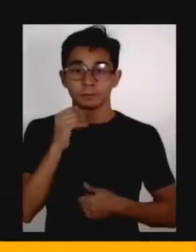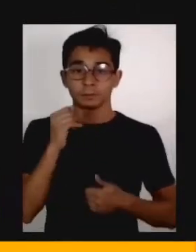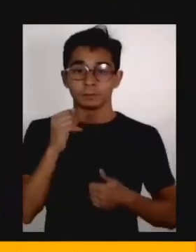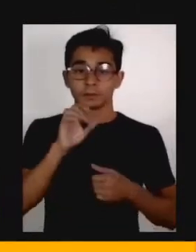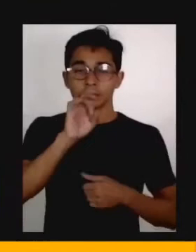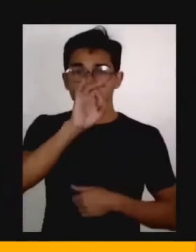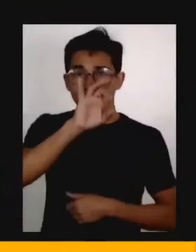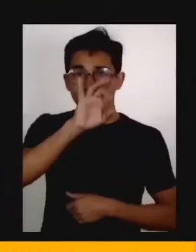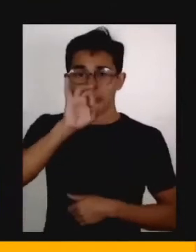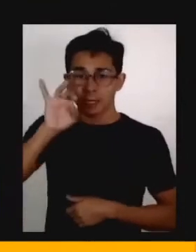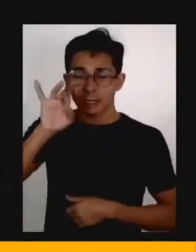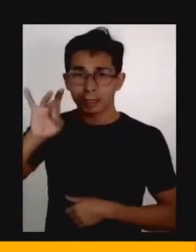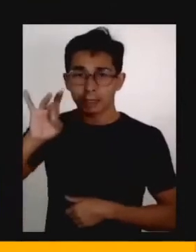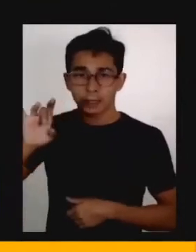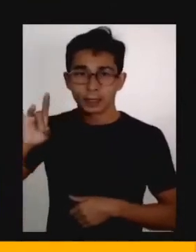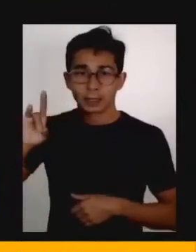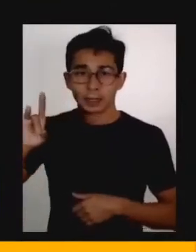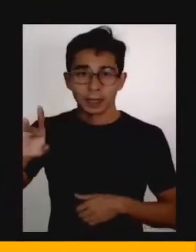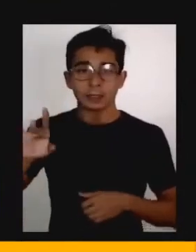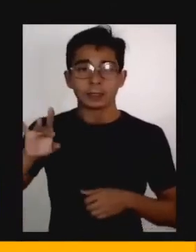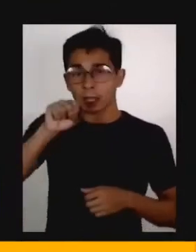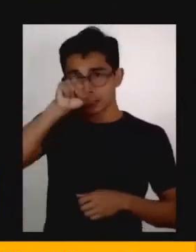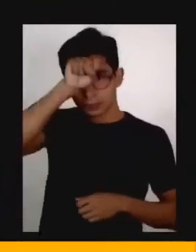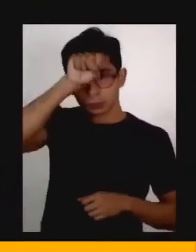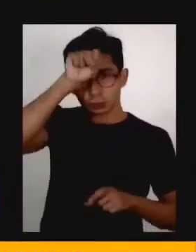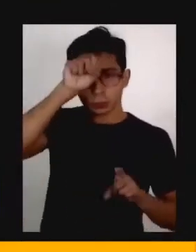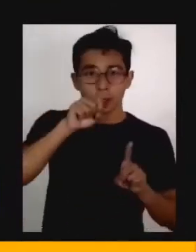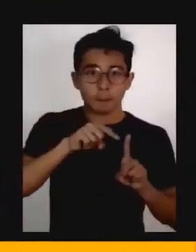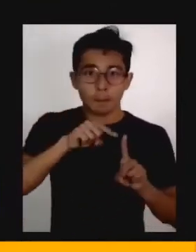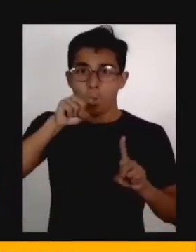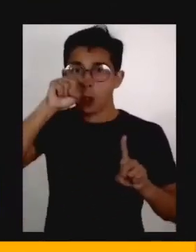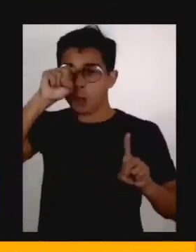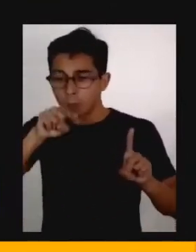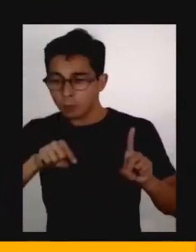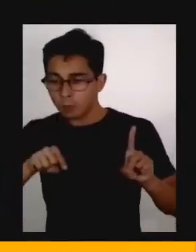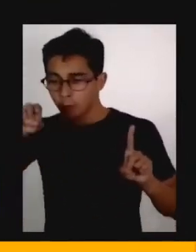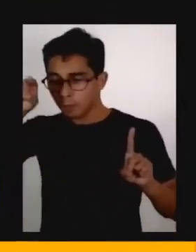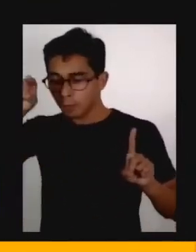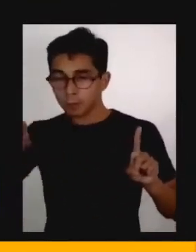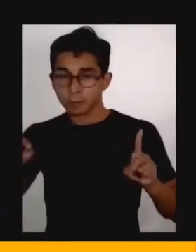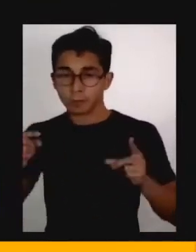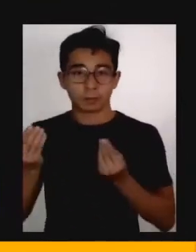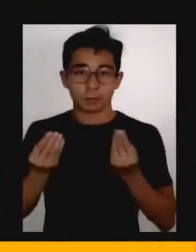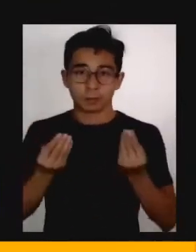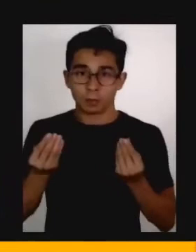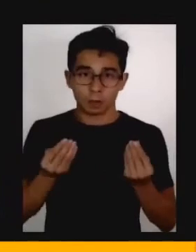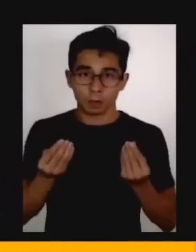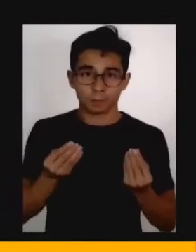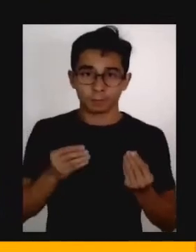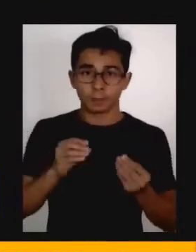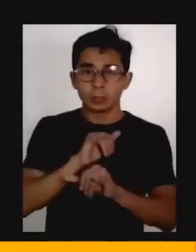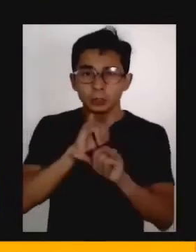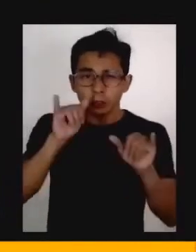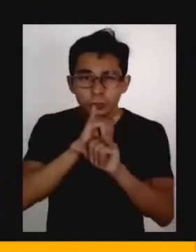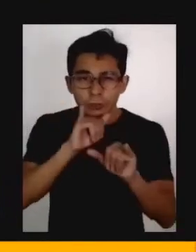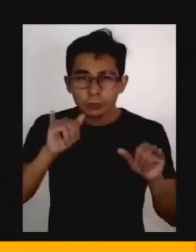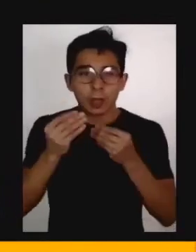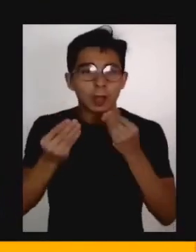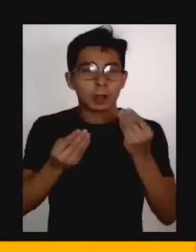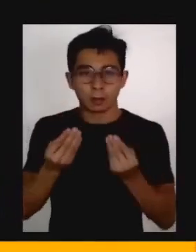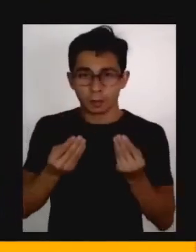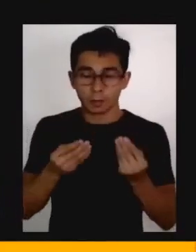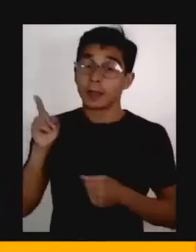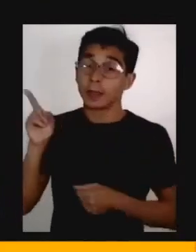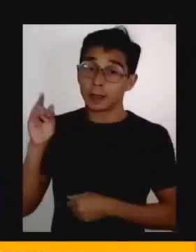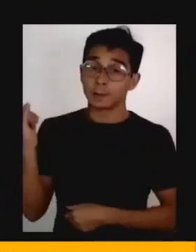falando mais sobre a nossa marca e por que dentro daquele determinado período de busca que eu realizei? Isso é muito importante